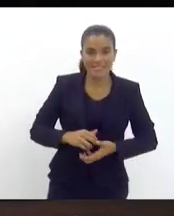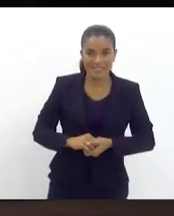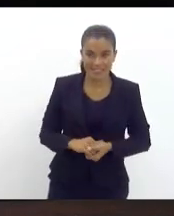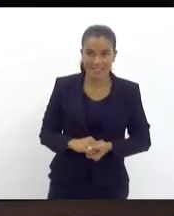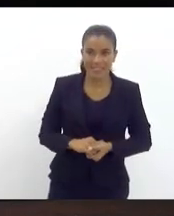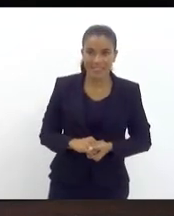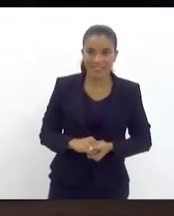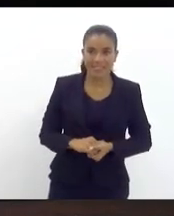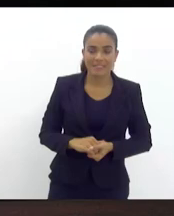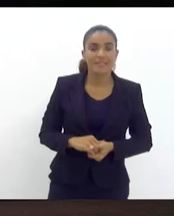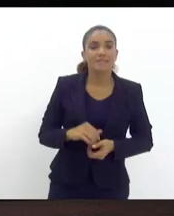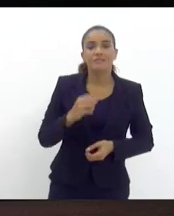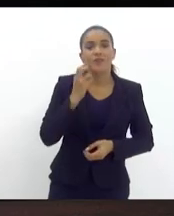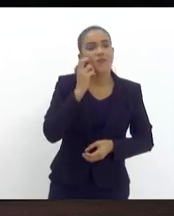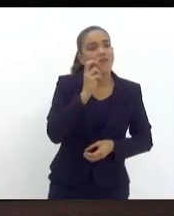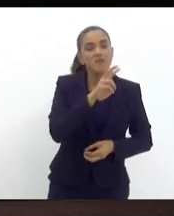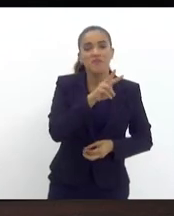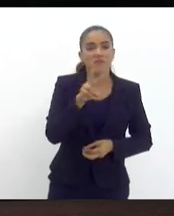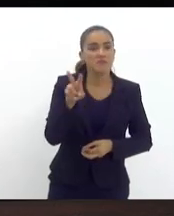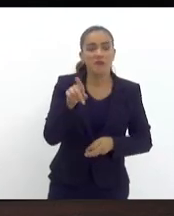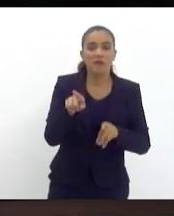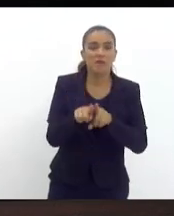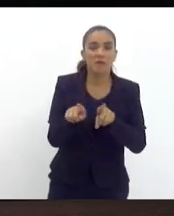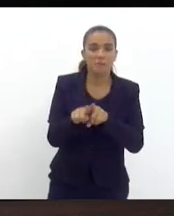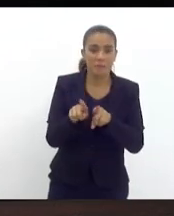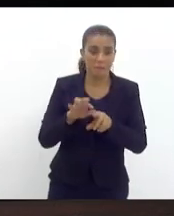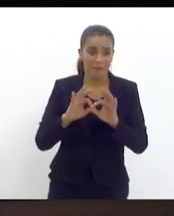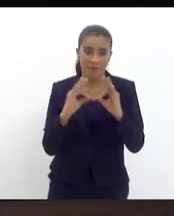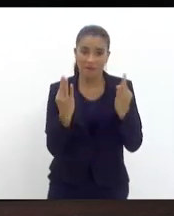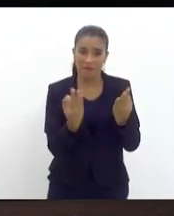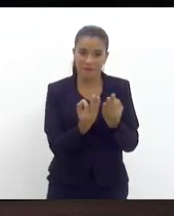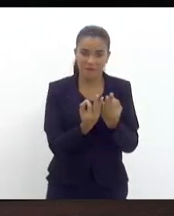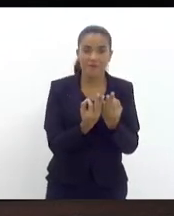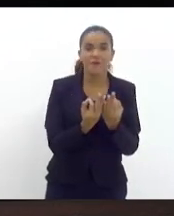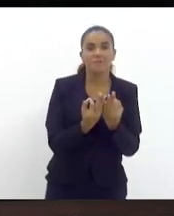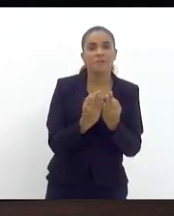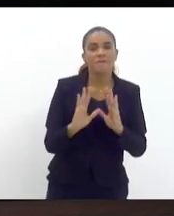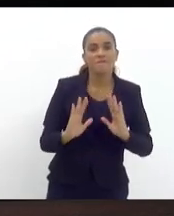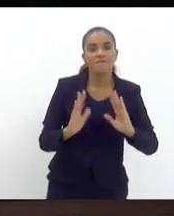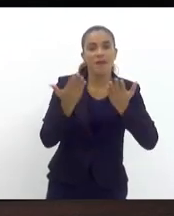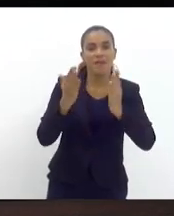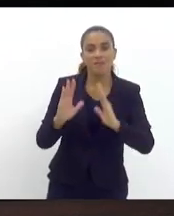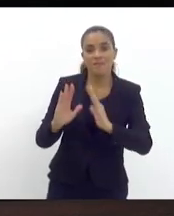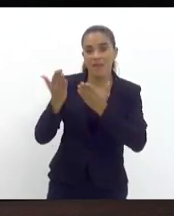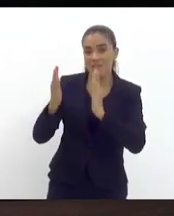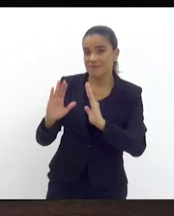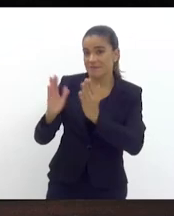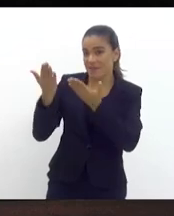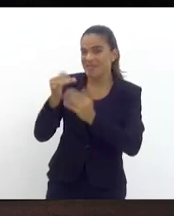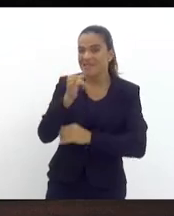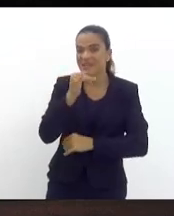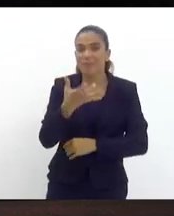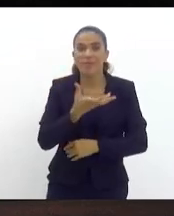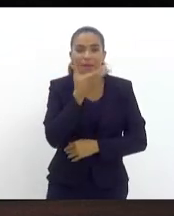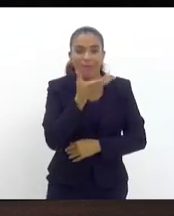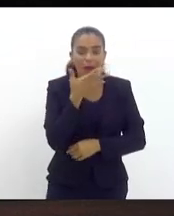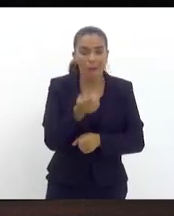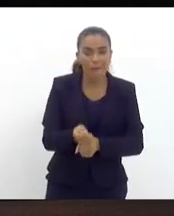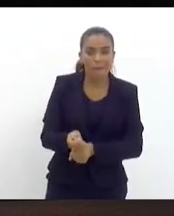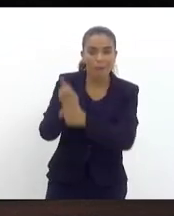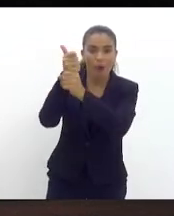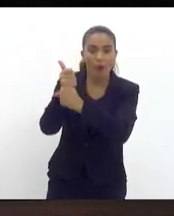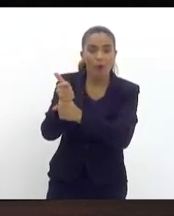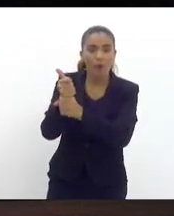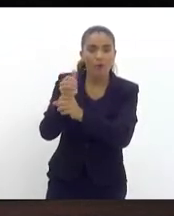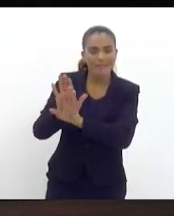deixar de ver de levar minha família para festas comemorativas como Natal ano novo para